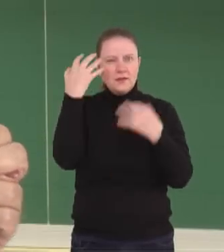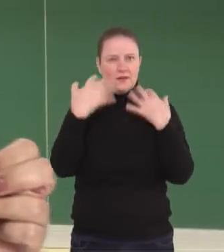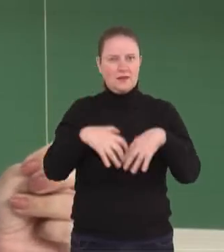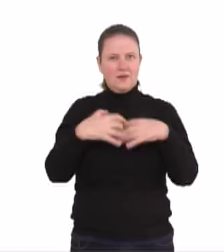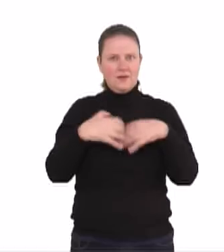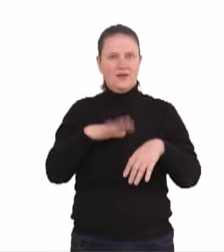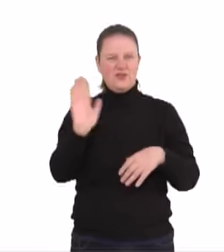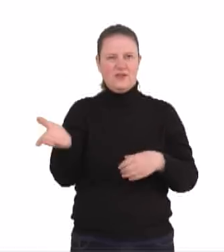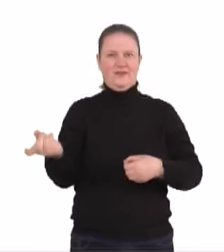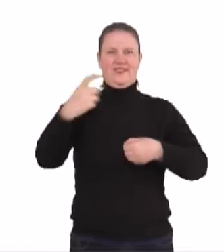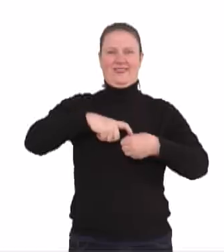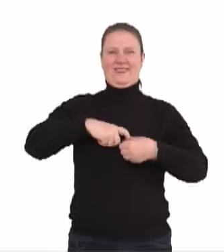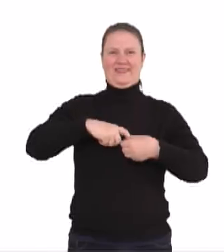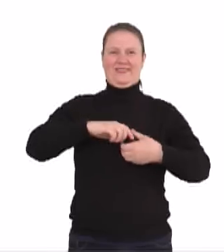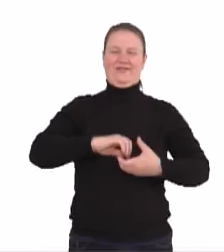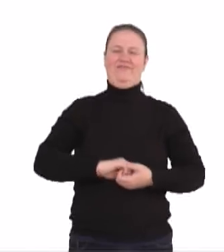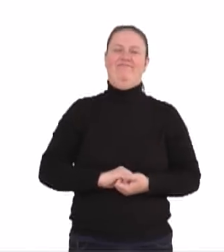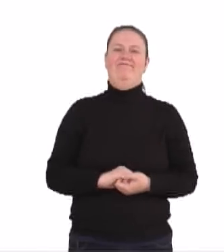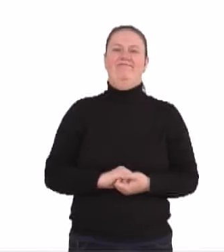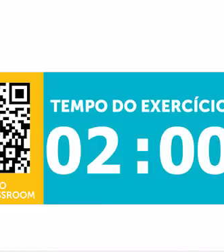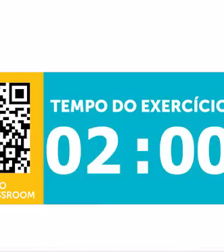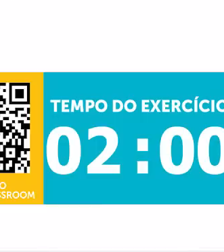questão.